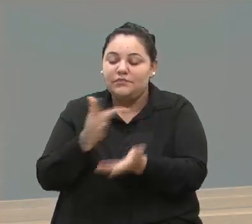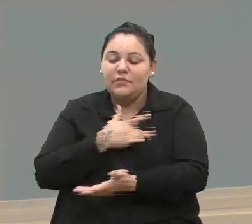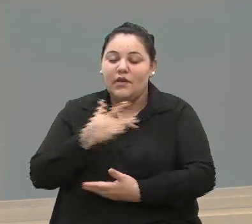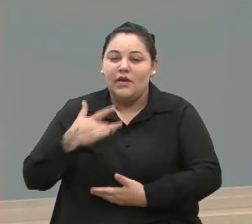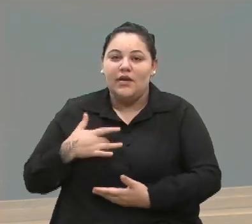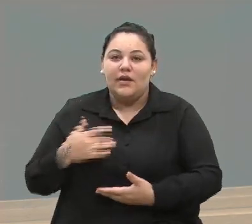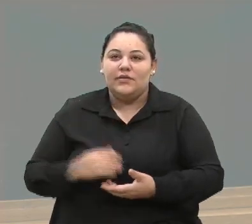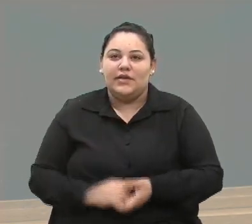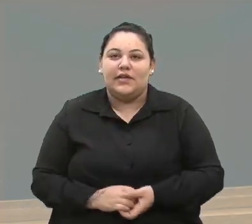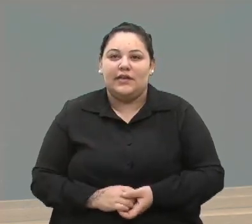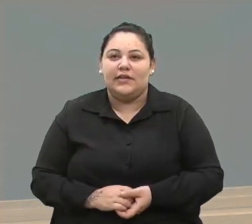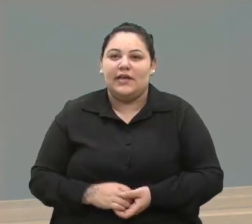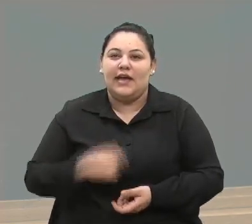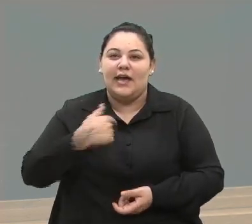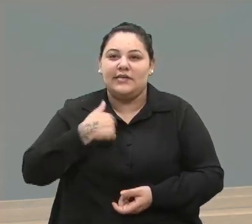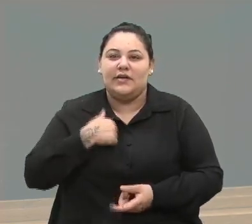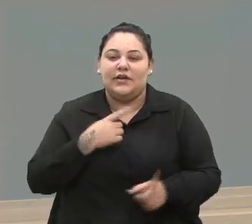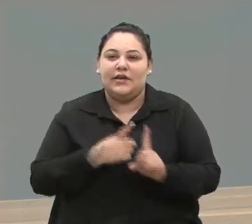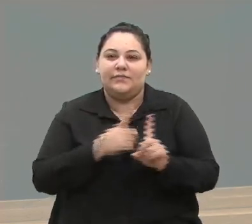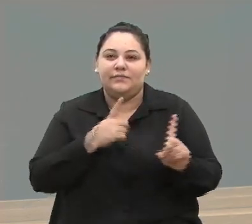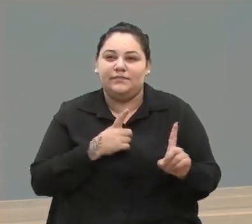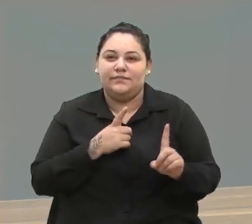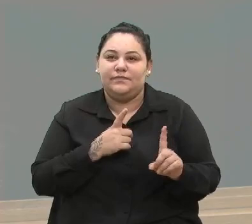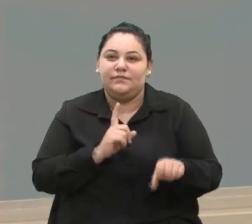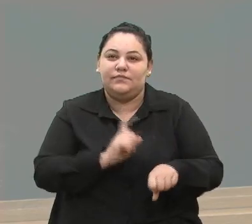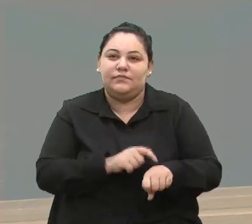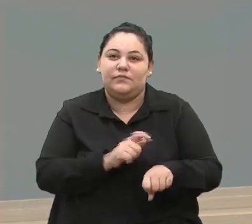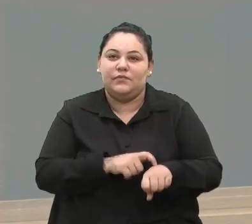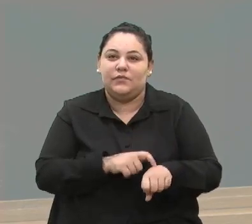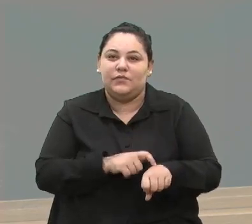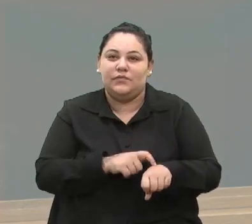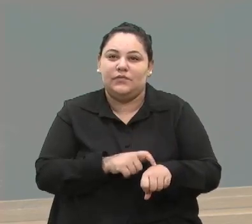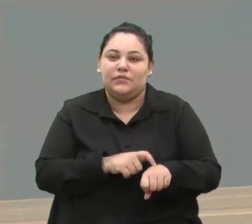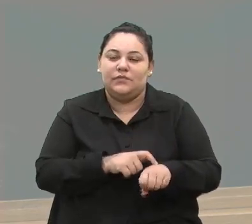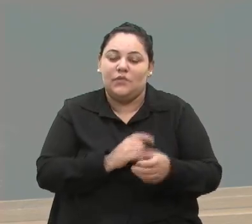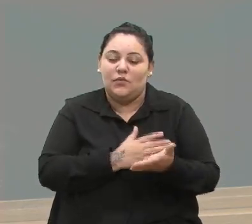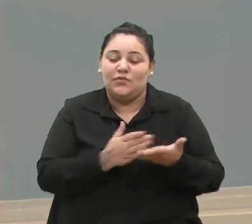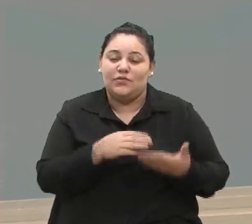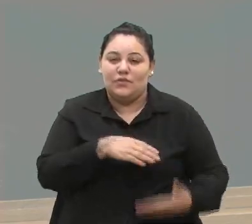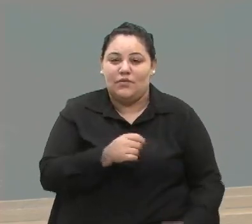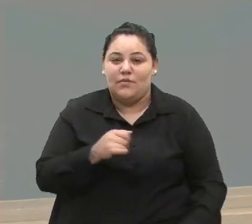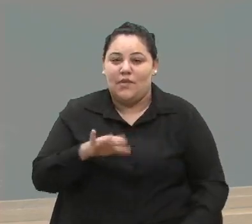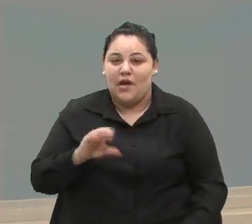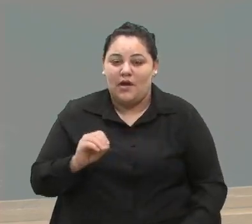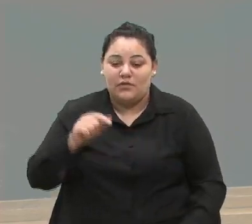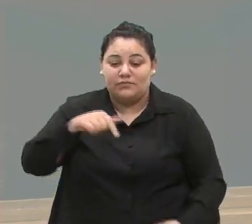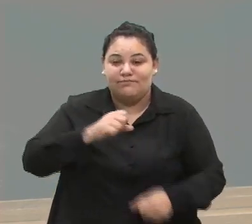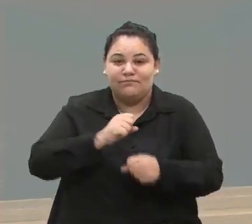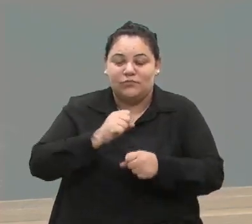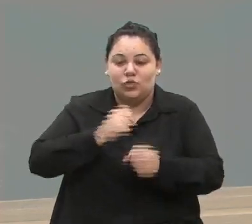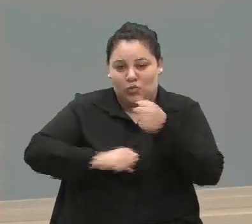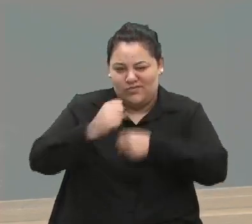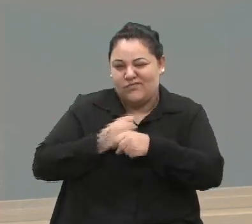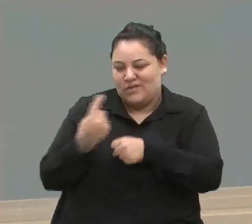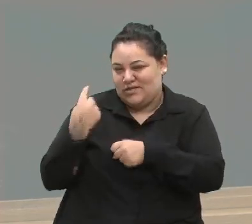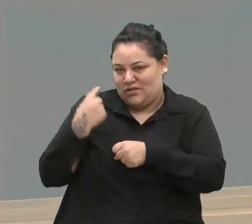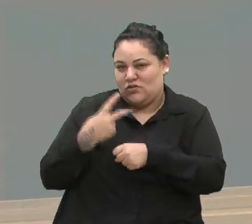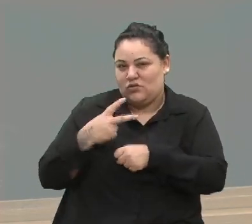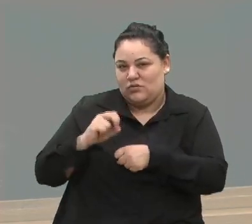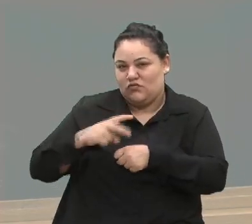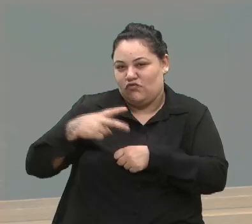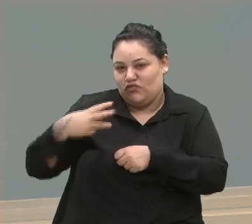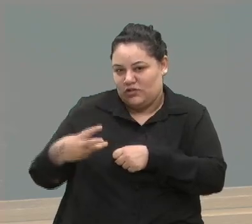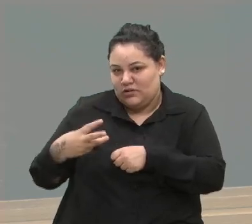sabendo, eu pelo menos fiquei sabendo naquele momento, que desde maio daquele ano, do ano passado, o Hospital